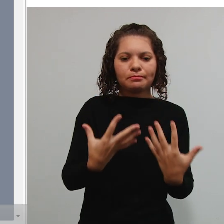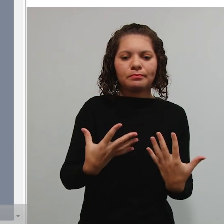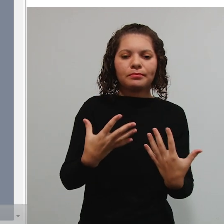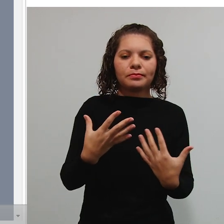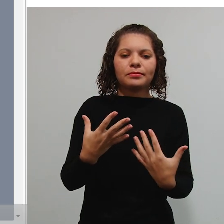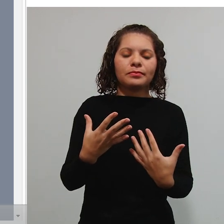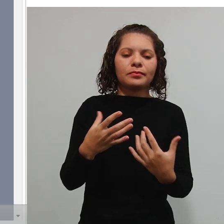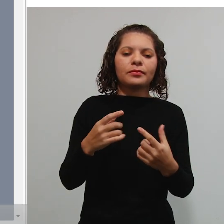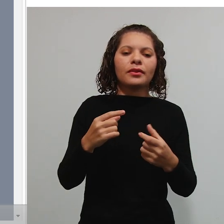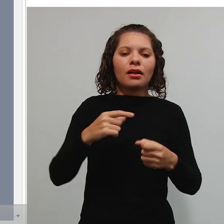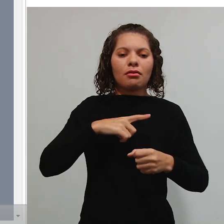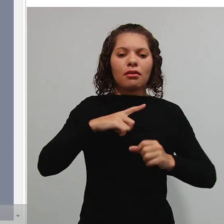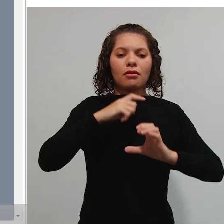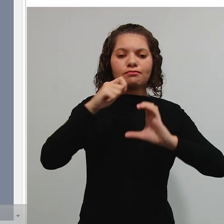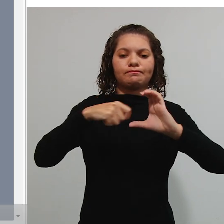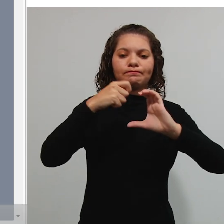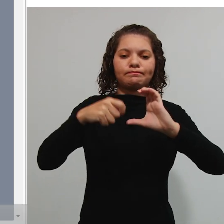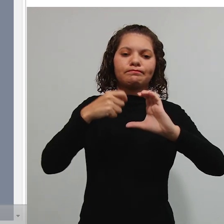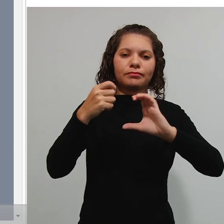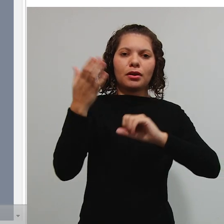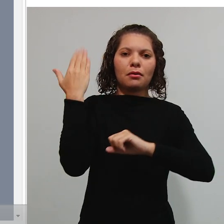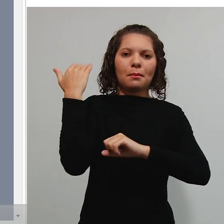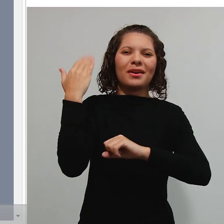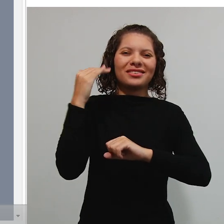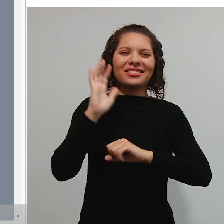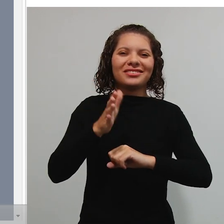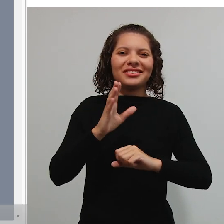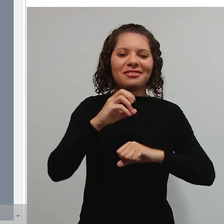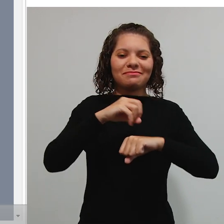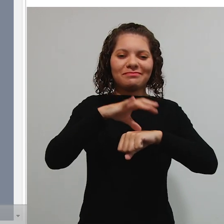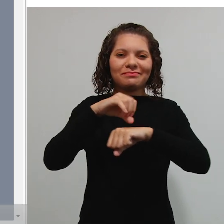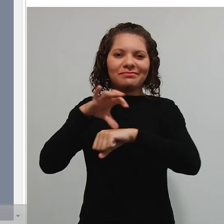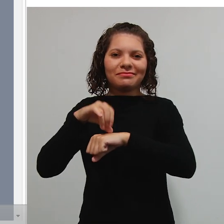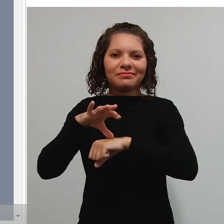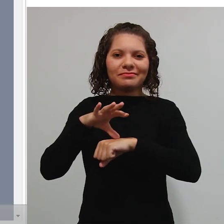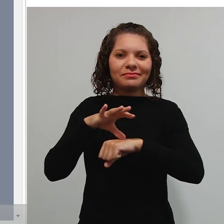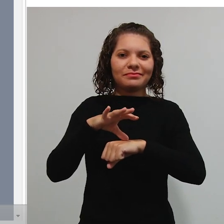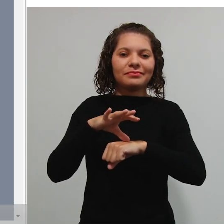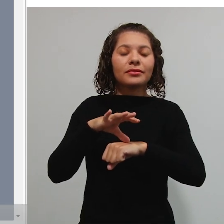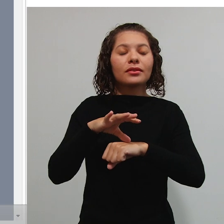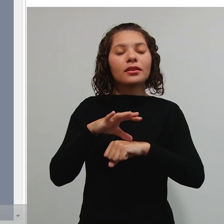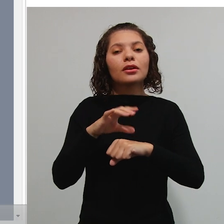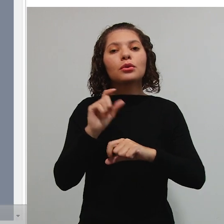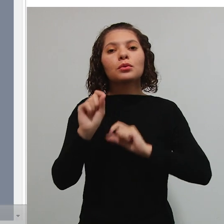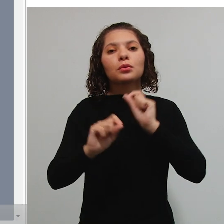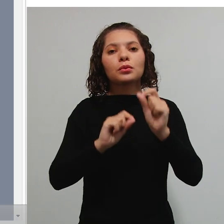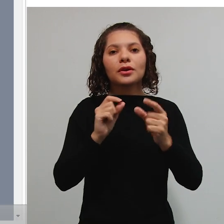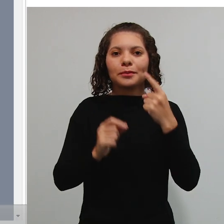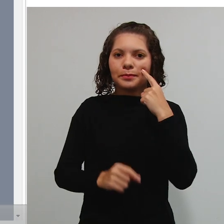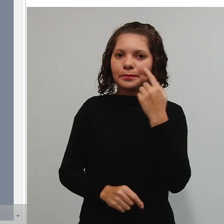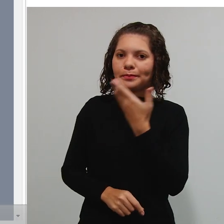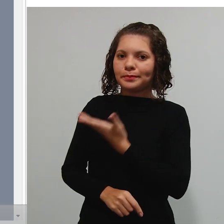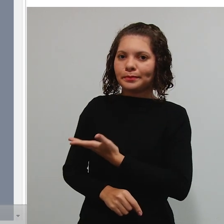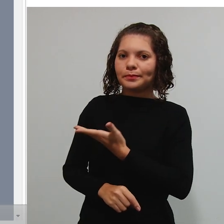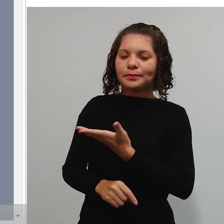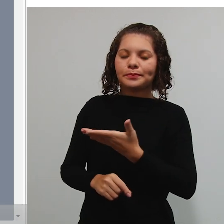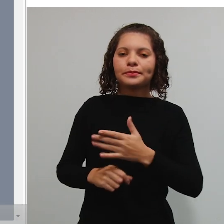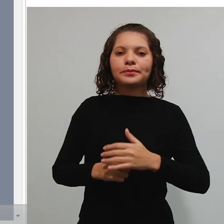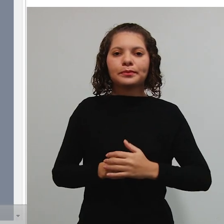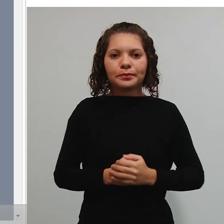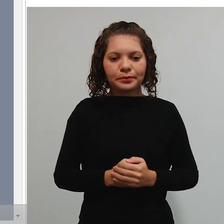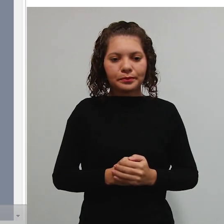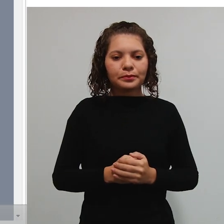já viu em outros episódios, acessa aí, informa que a gente tem, todas as folhas dos trabalhos, elas